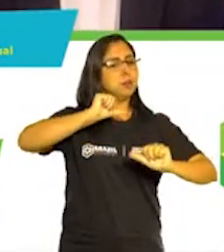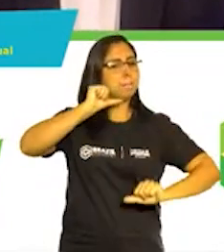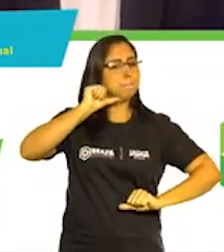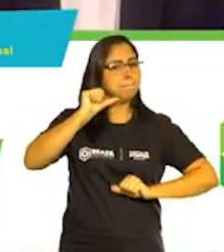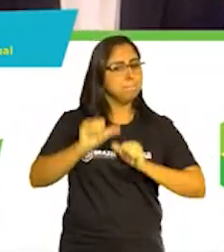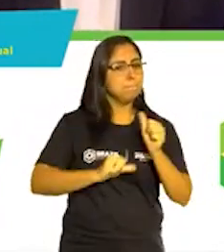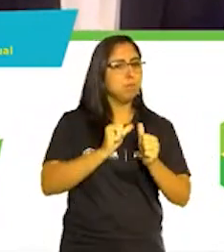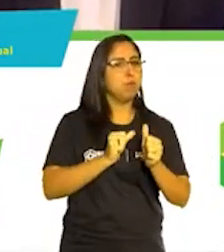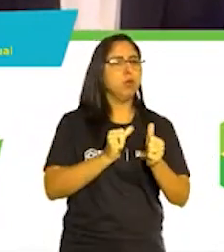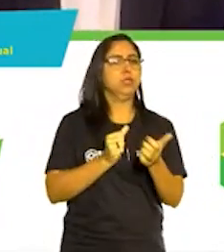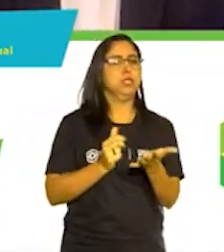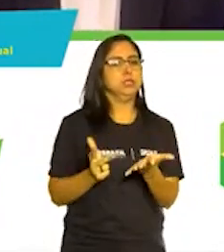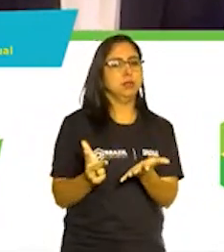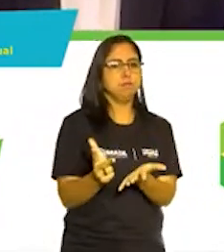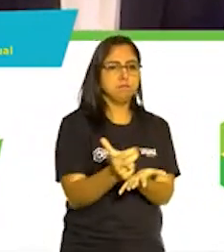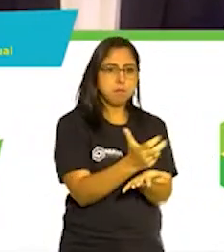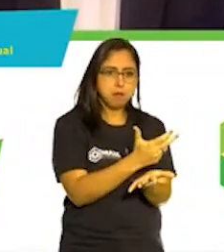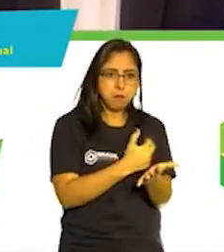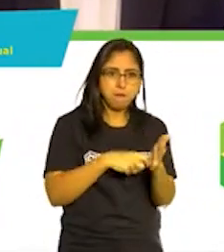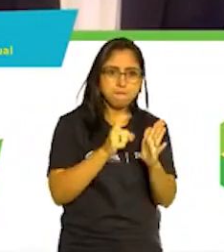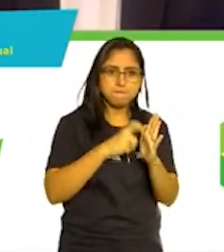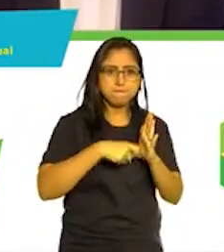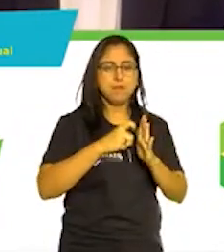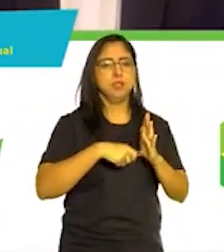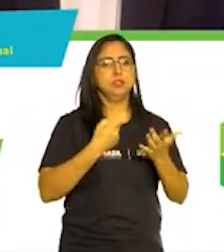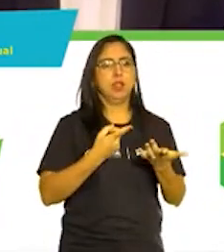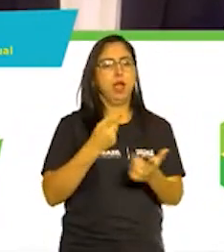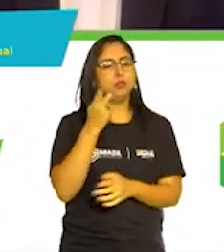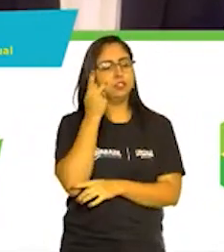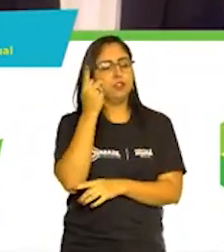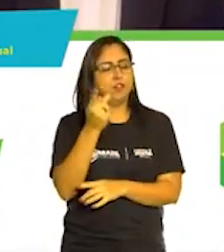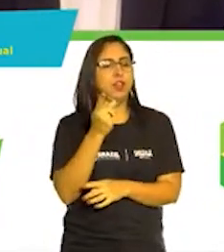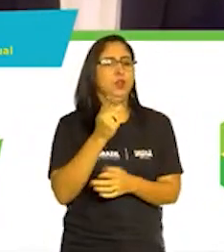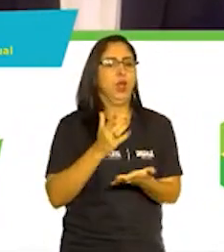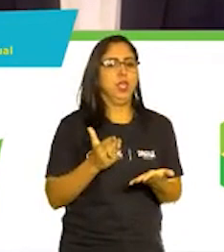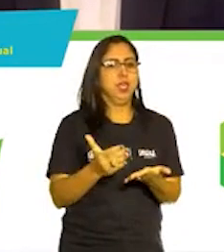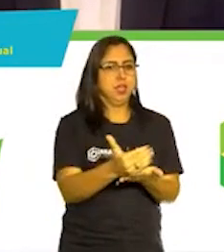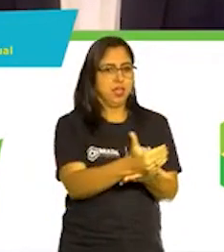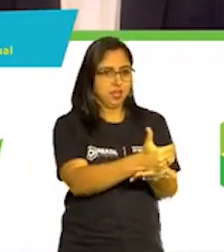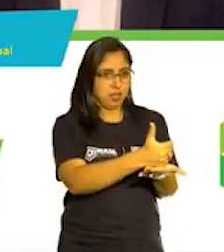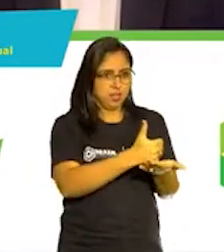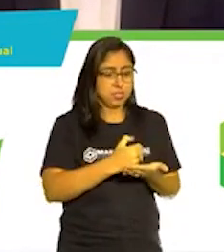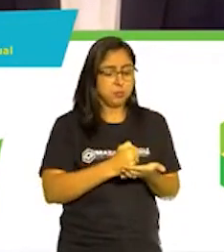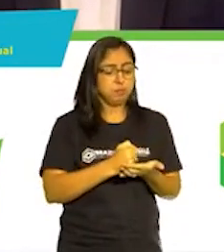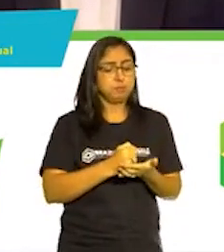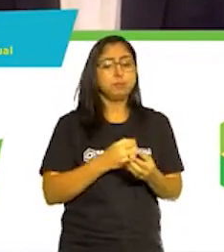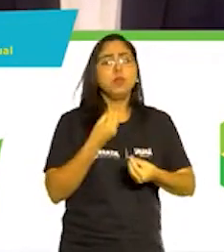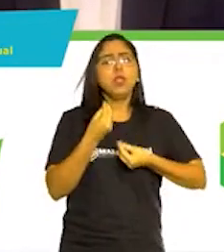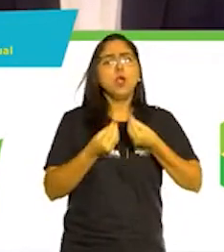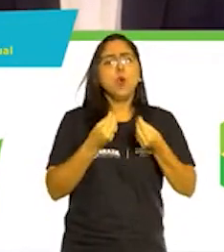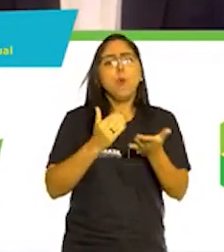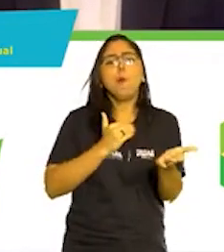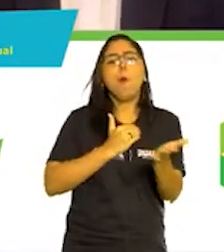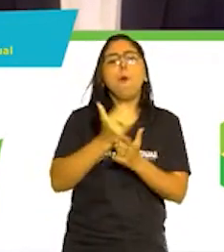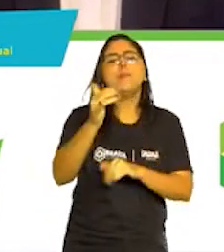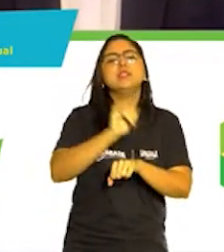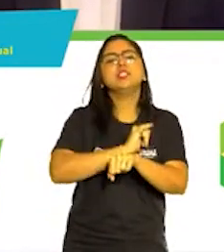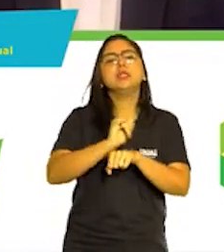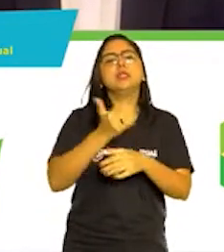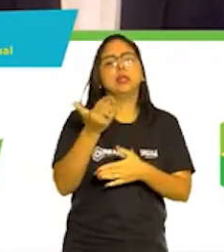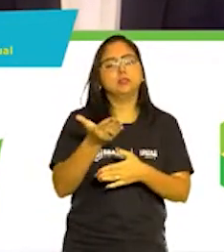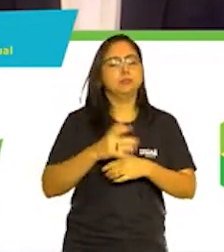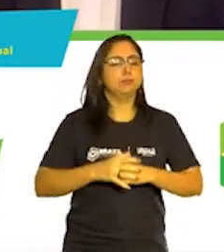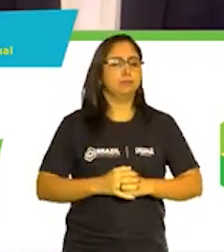fiscal, estamos falando aqui na coluna da Receita, devem atuar? Por onde começar, na sua opinião?